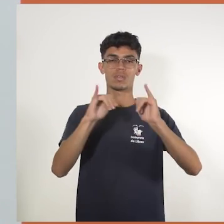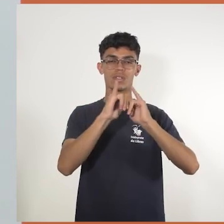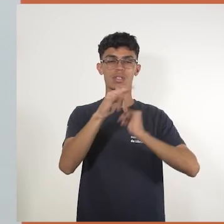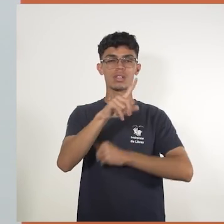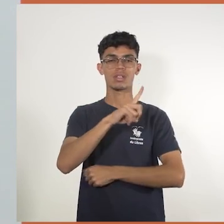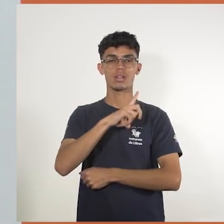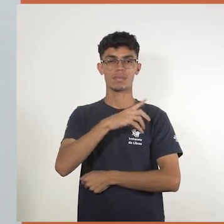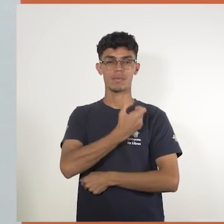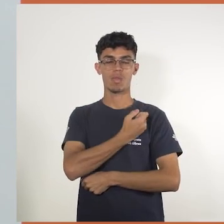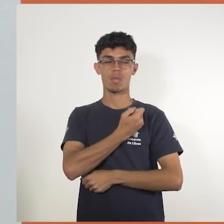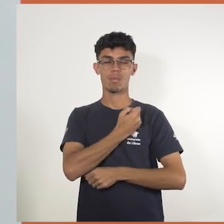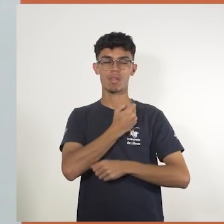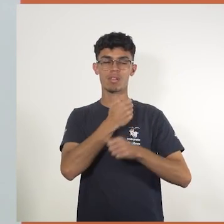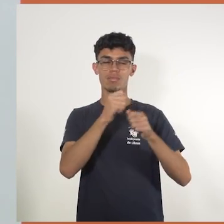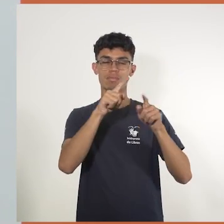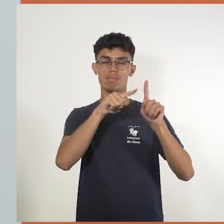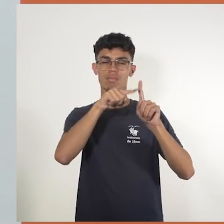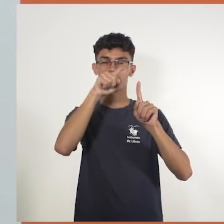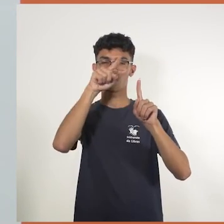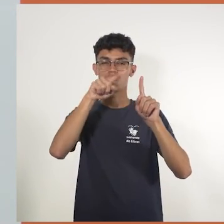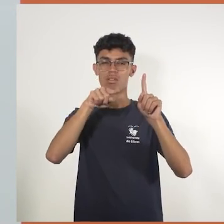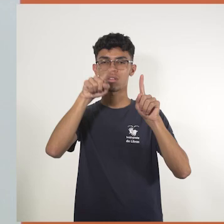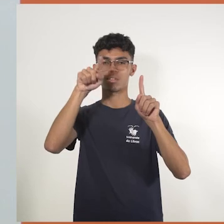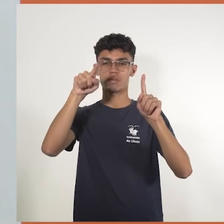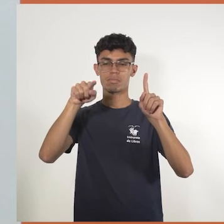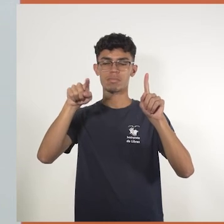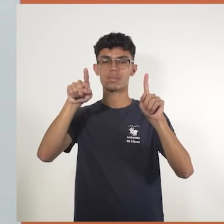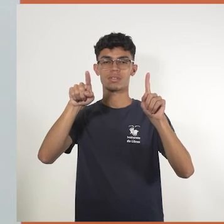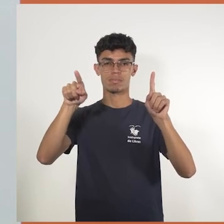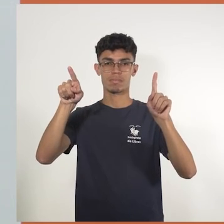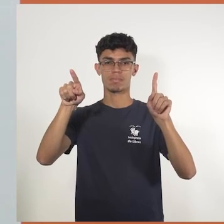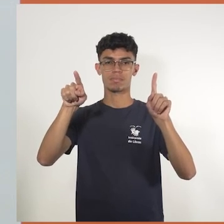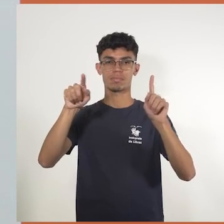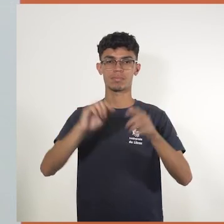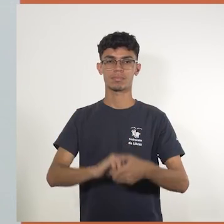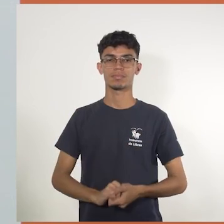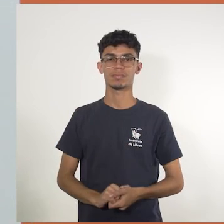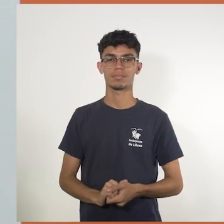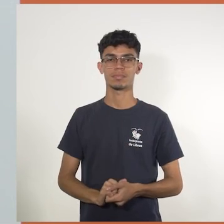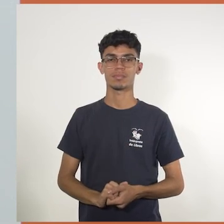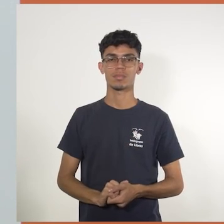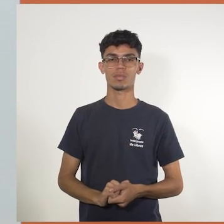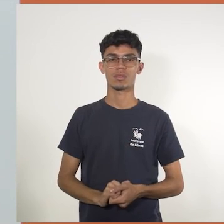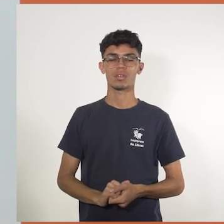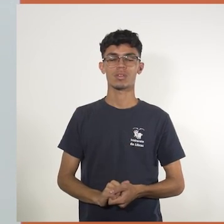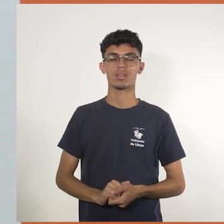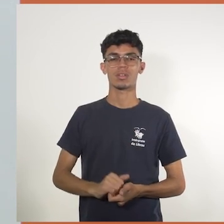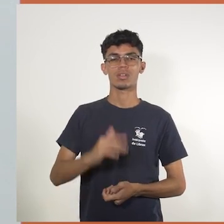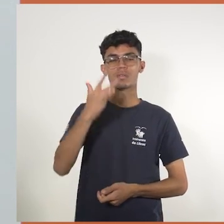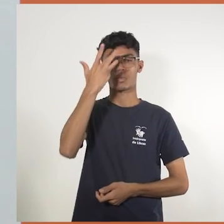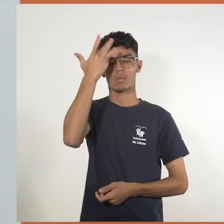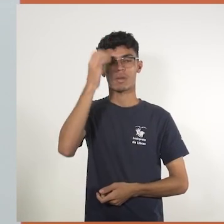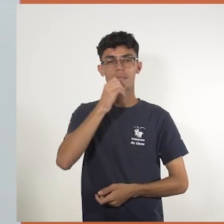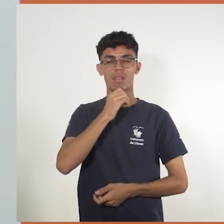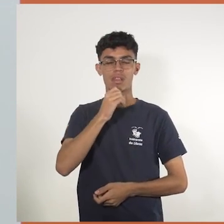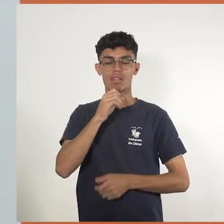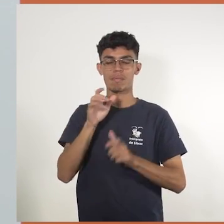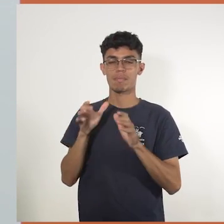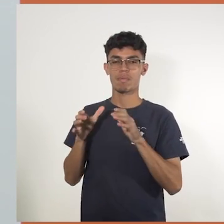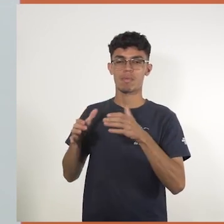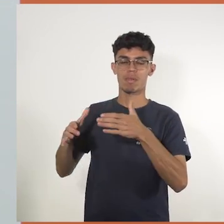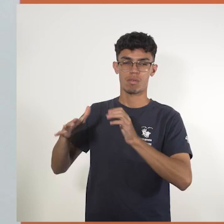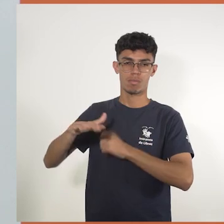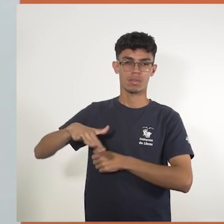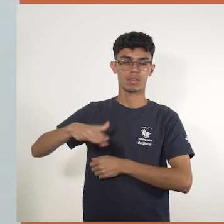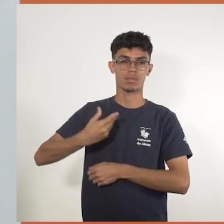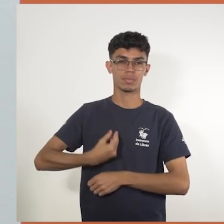muito preliminares, mas há, sem dúvida nenhuma, um impacto. Segundo, os idosos são grupos na